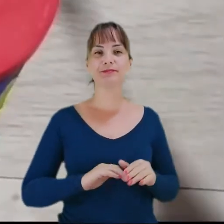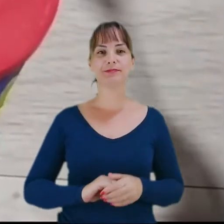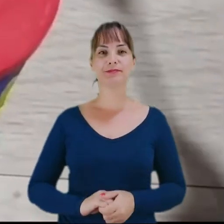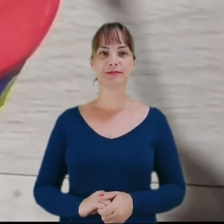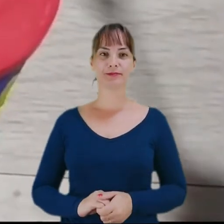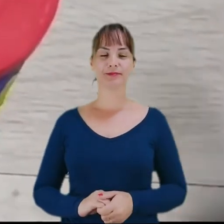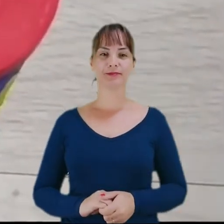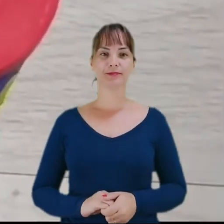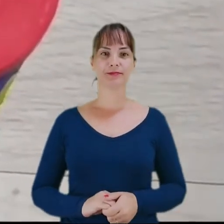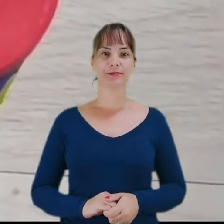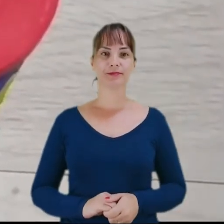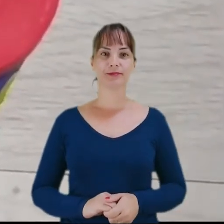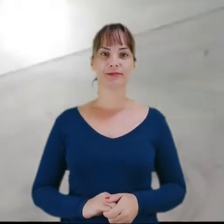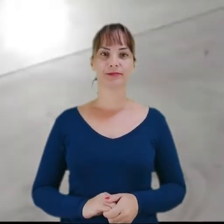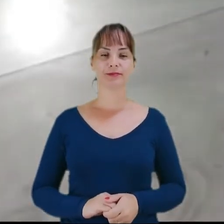é o som grave.